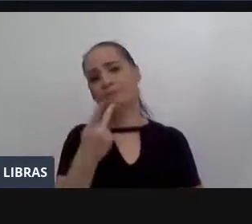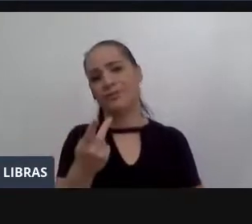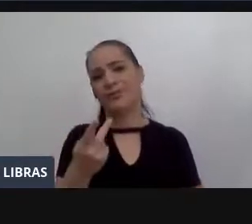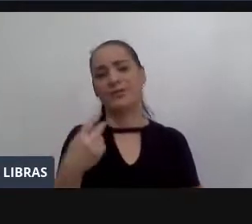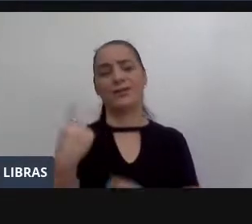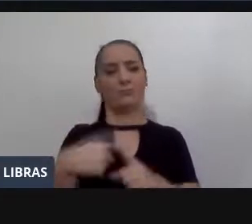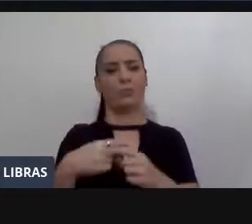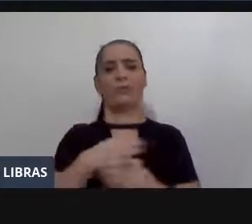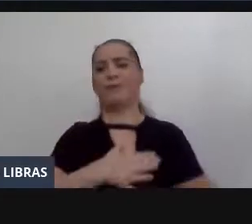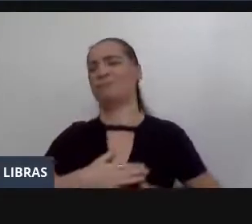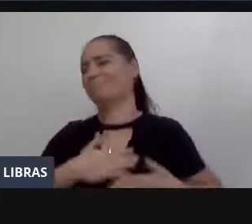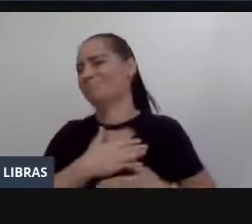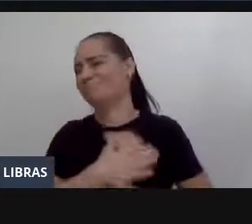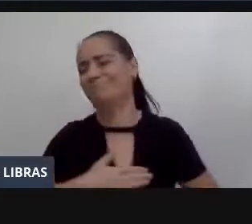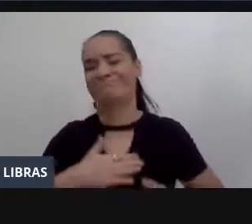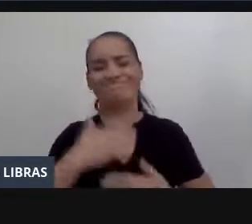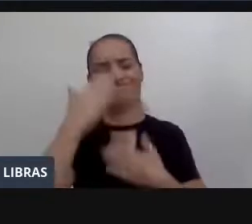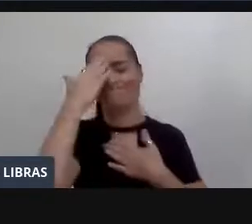Isso, quer dizer,